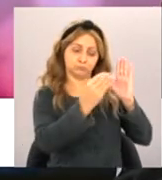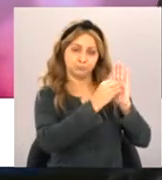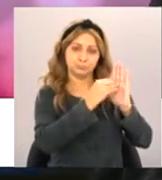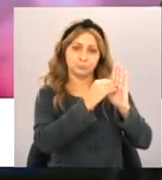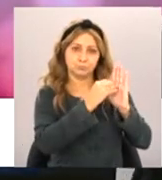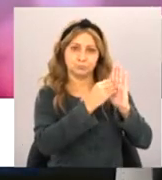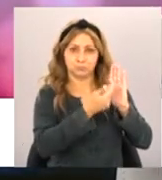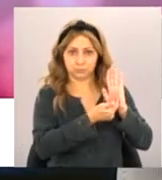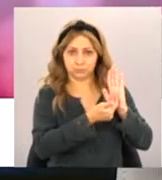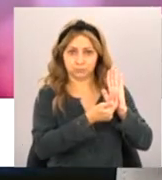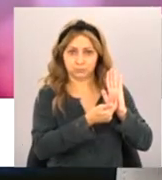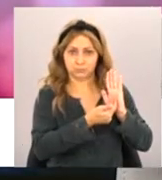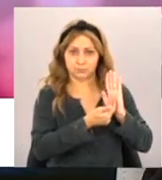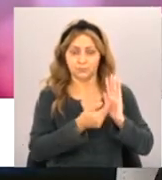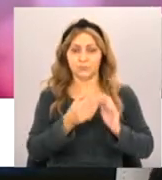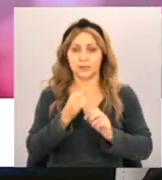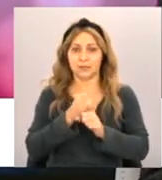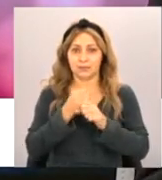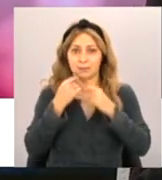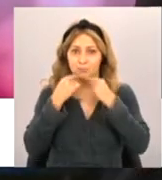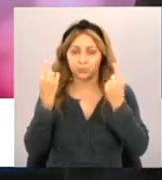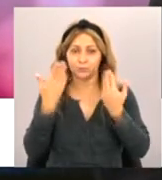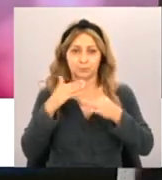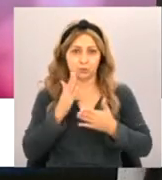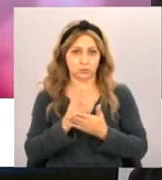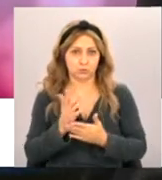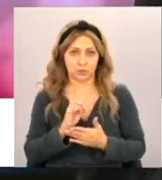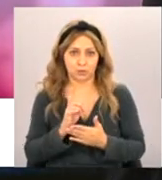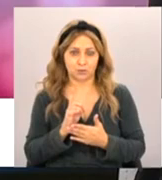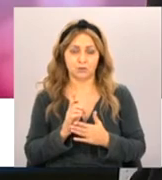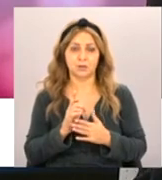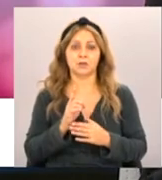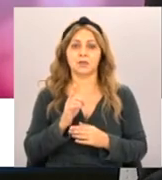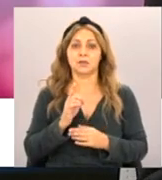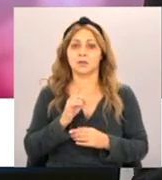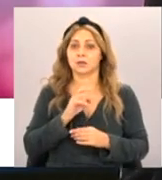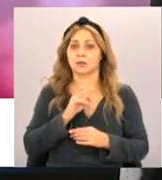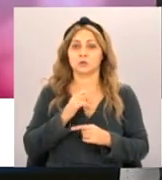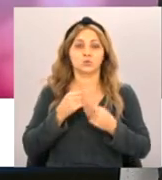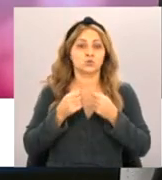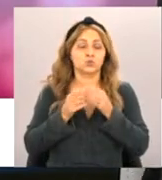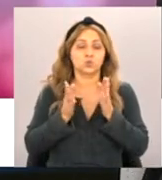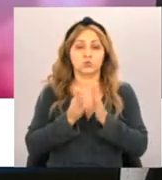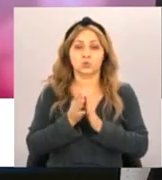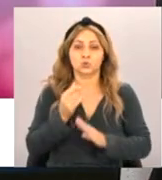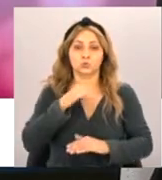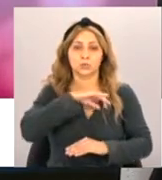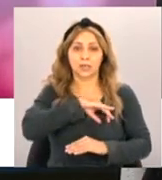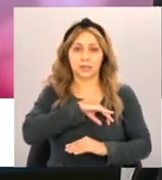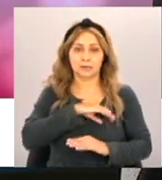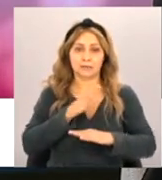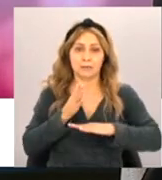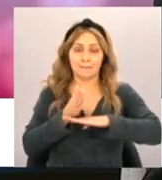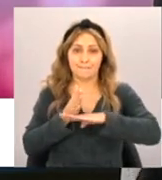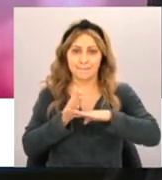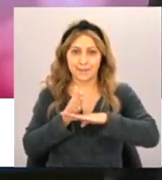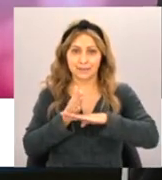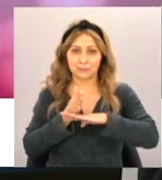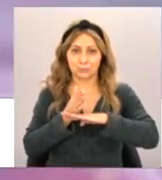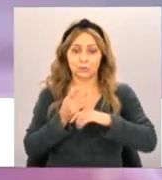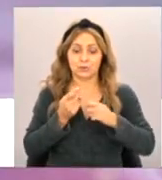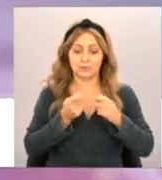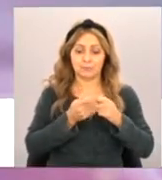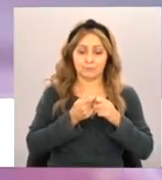problema dos salários em Portugal é a função pública eu só fiz o público temos responder por todos os salários em Portugal salário médio está comprimido muito